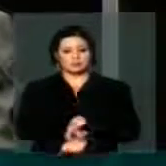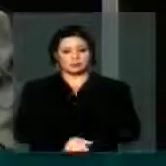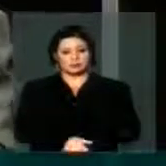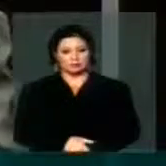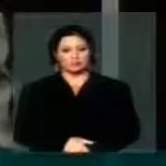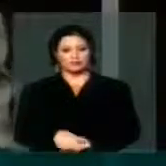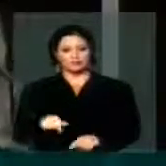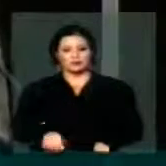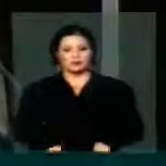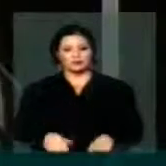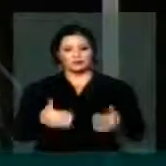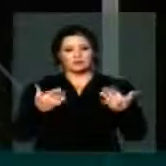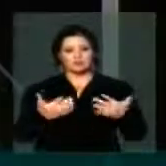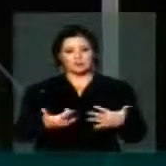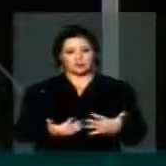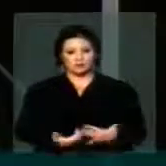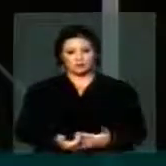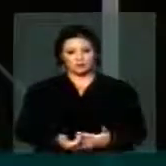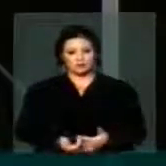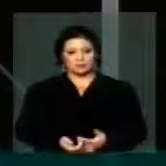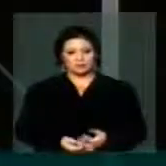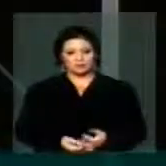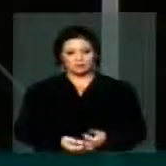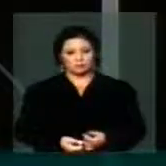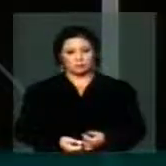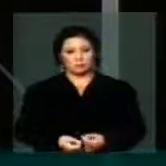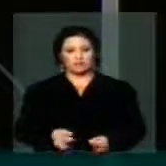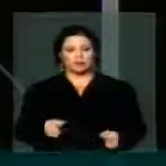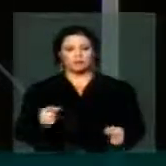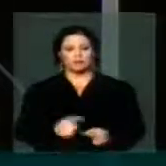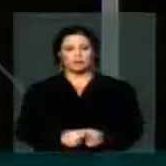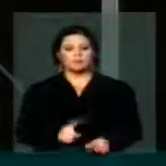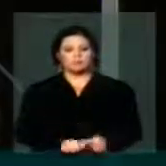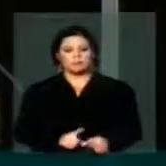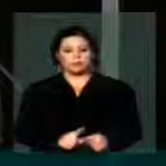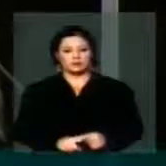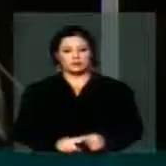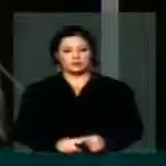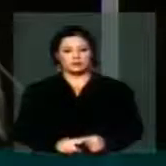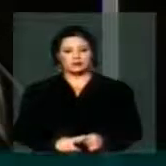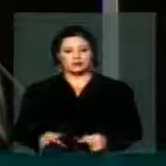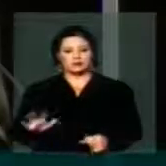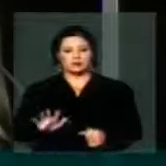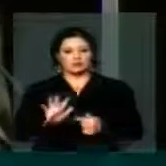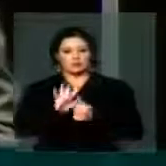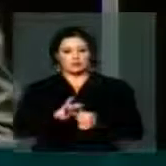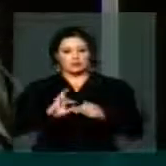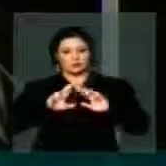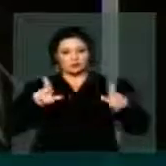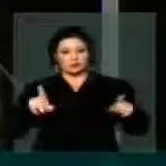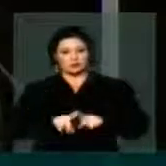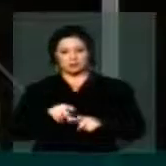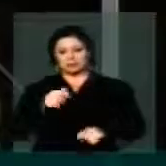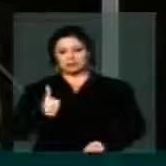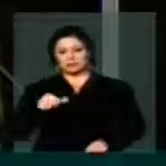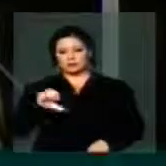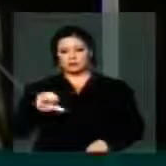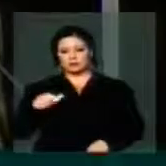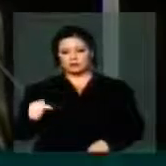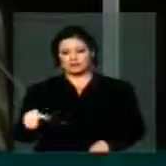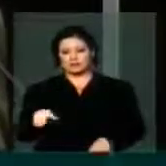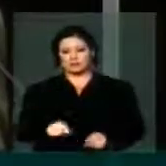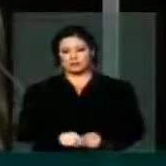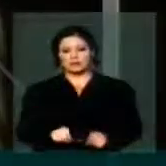destino. E aqui eu faço um destaque, senhor presidente, porque o que difere a minha PEC da PEC 197